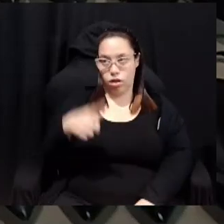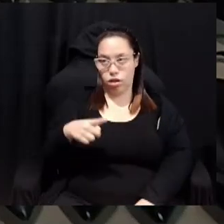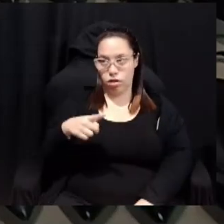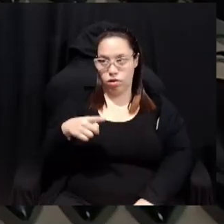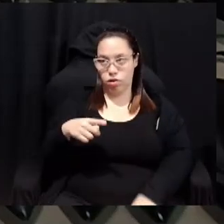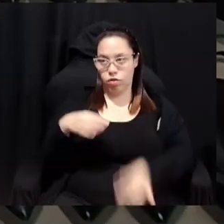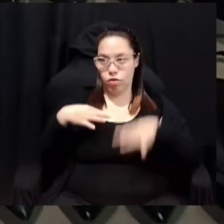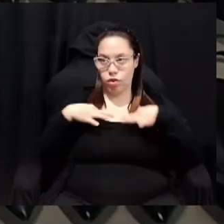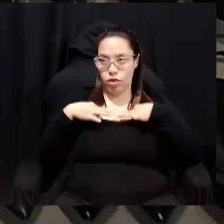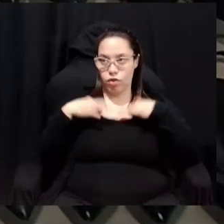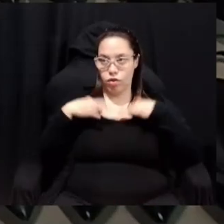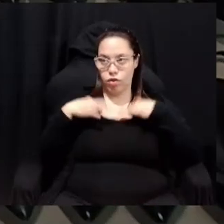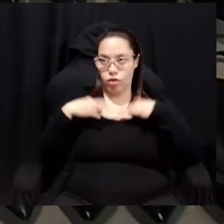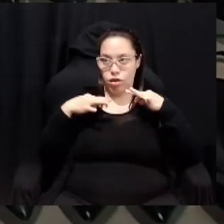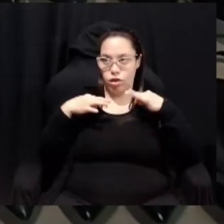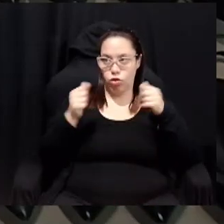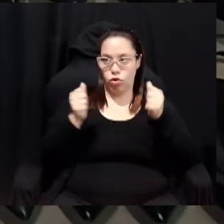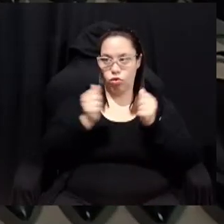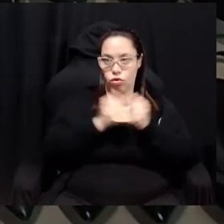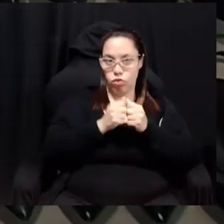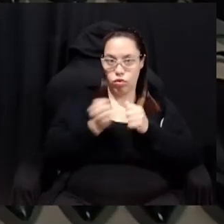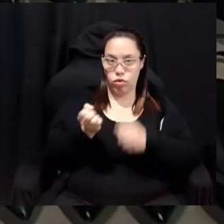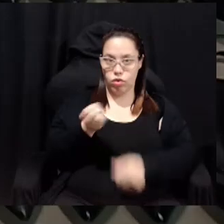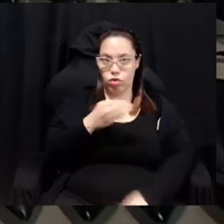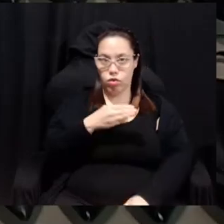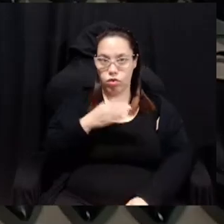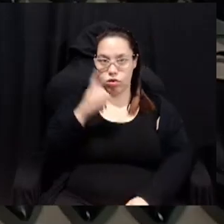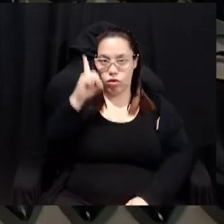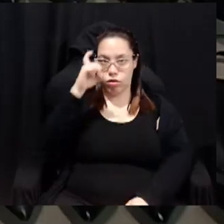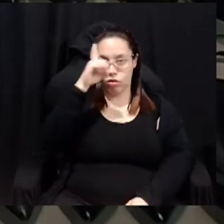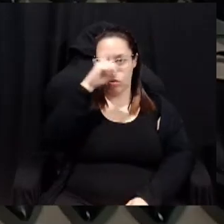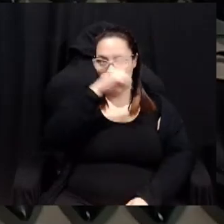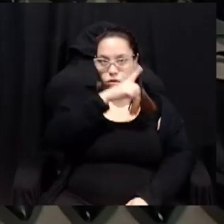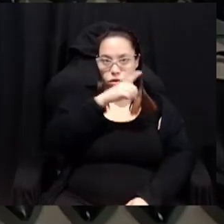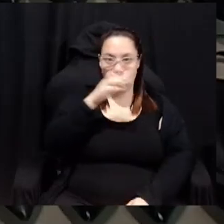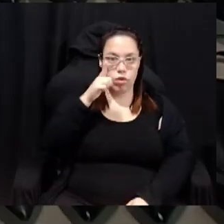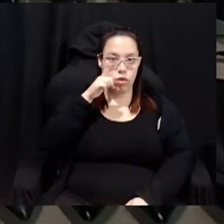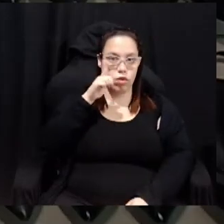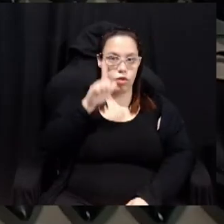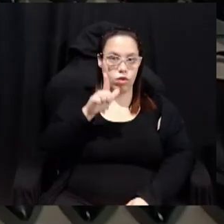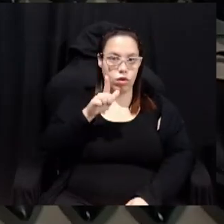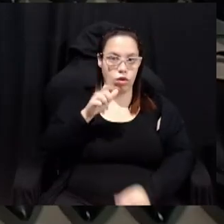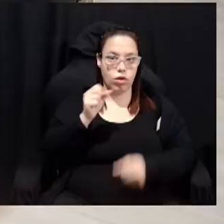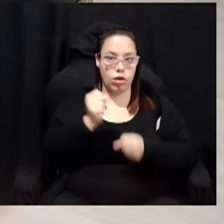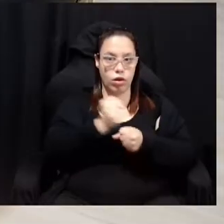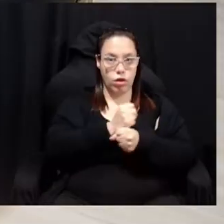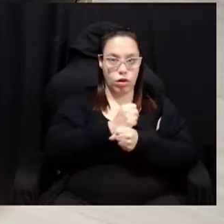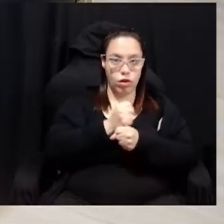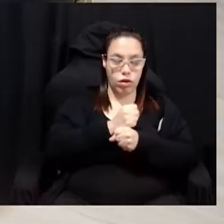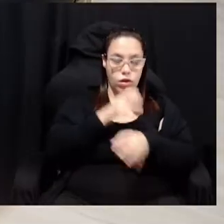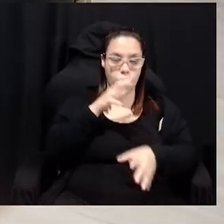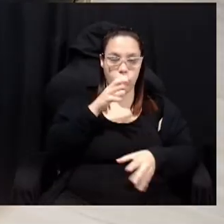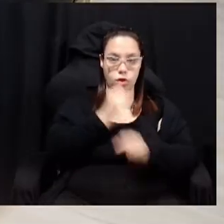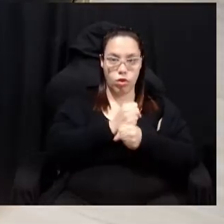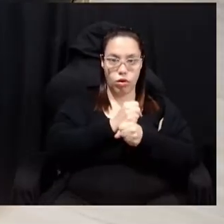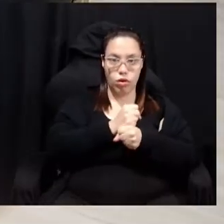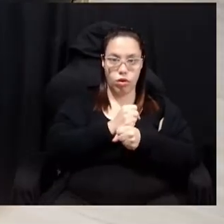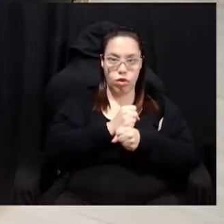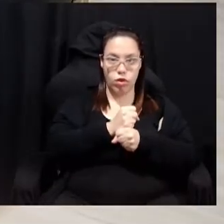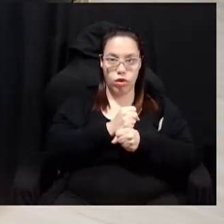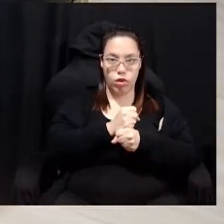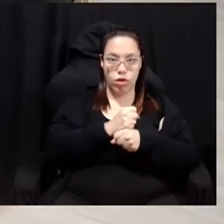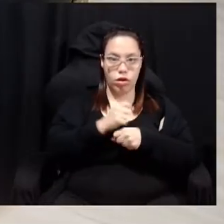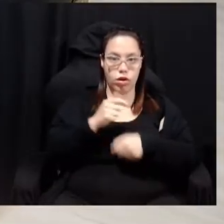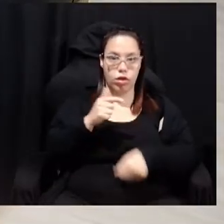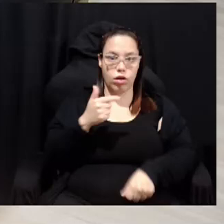E aqui, nesse novo desafio, a gente consegue entender que ele é uma construção, ele é uma soma. Muitas vezes, não a parte final,